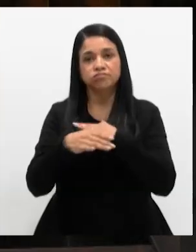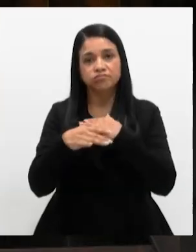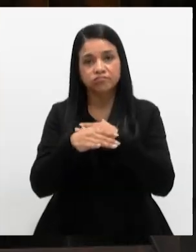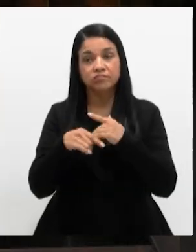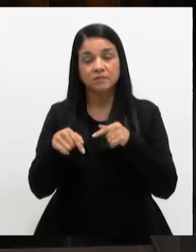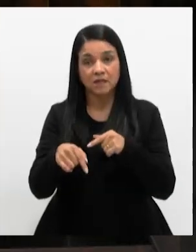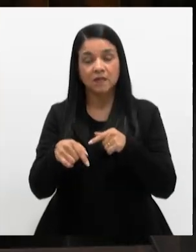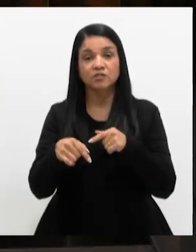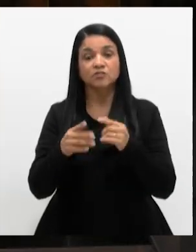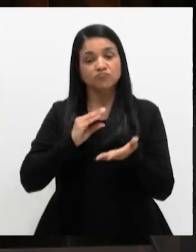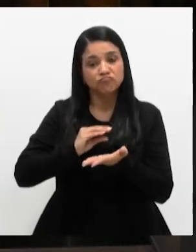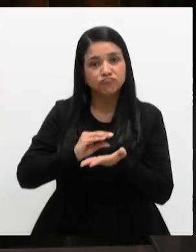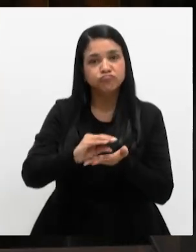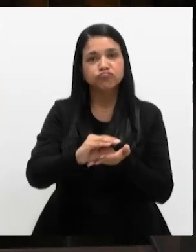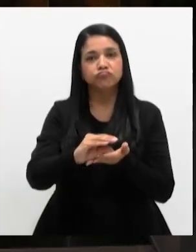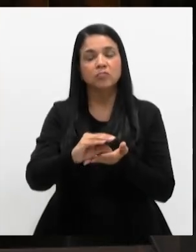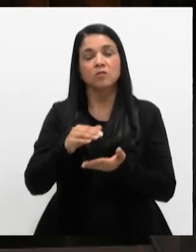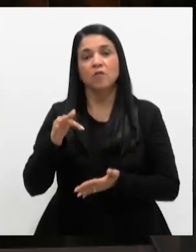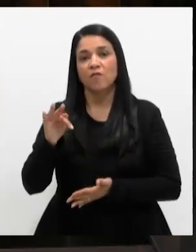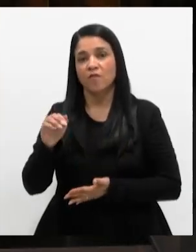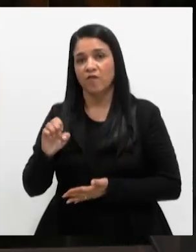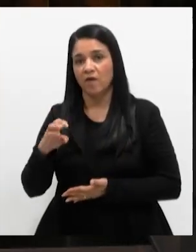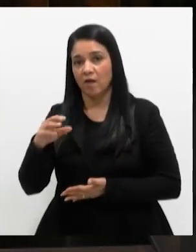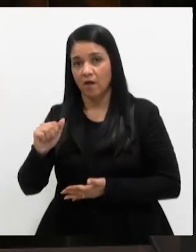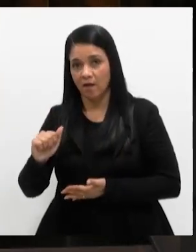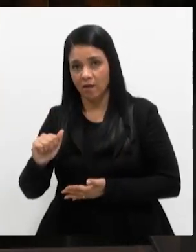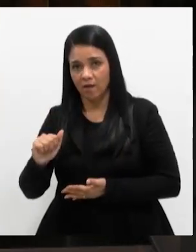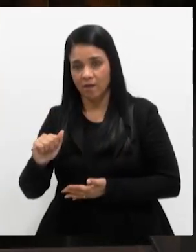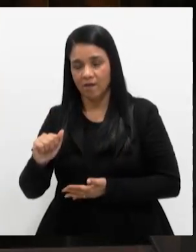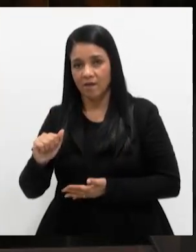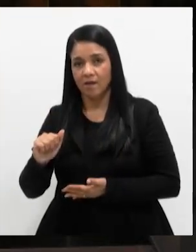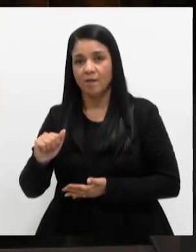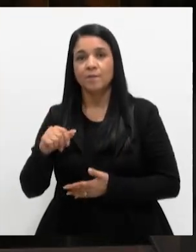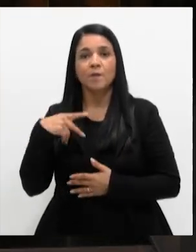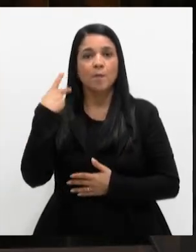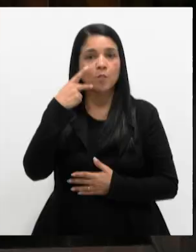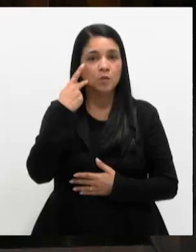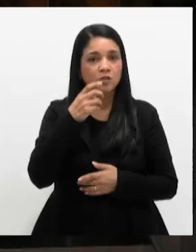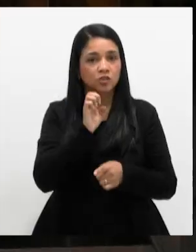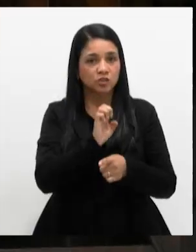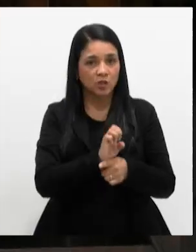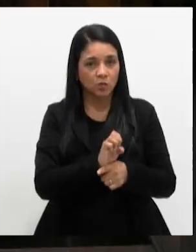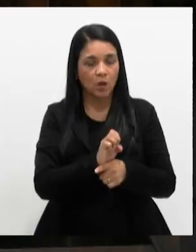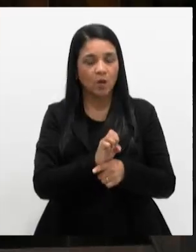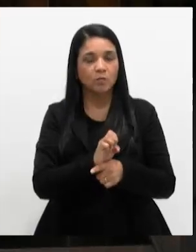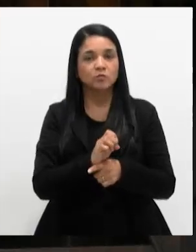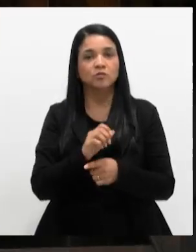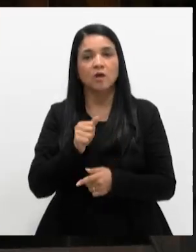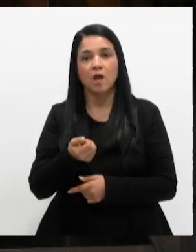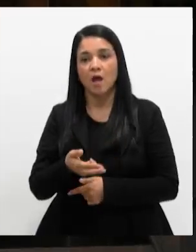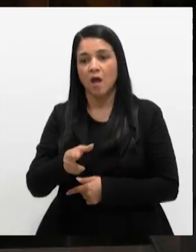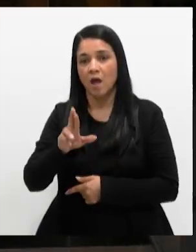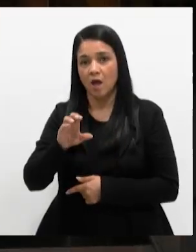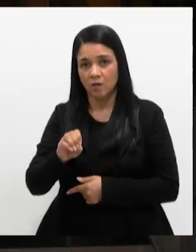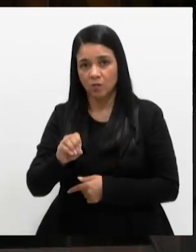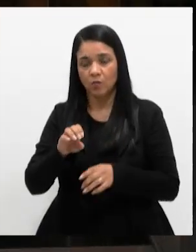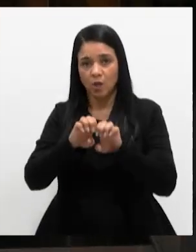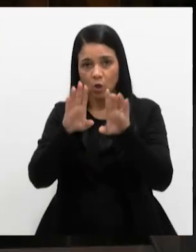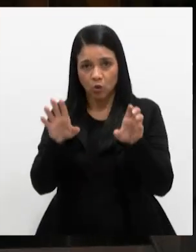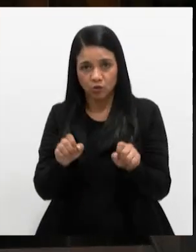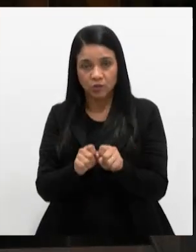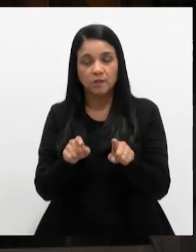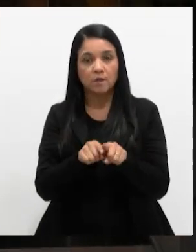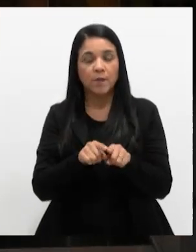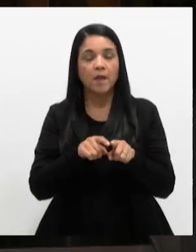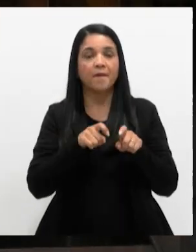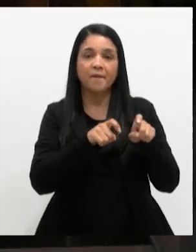destina recursos do FECAM para a Política Estadual de Agroecologia e Produção Orgânica e para a Política de Agricultura